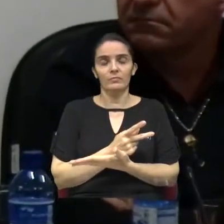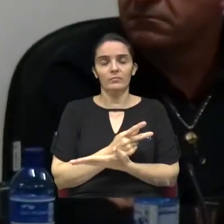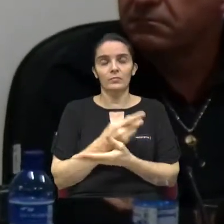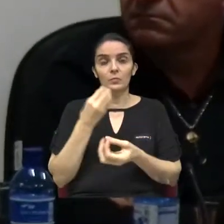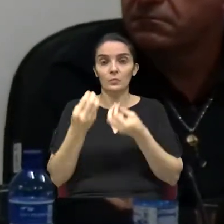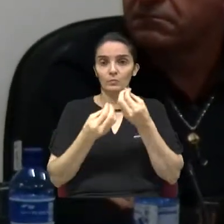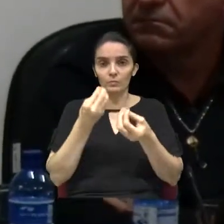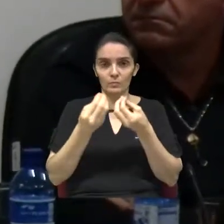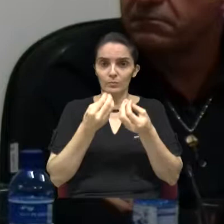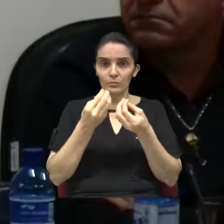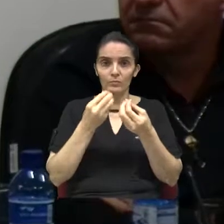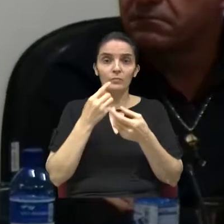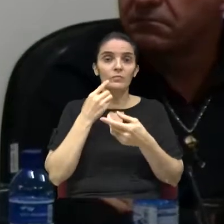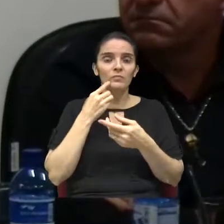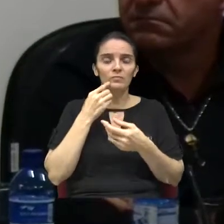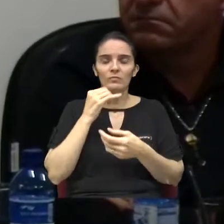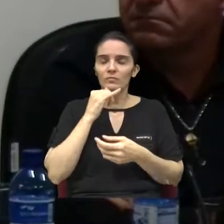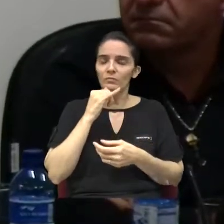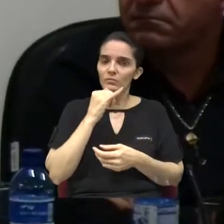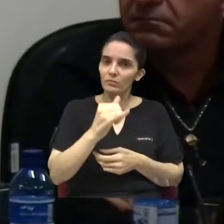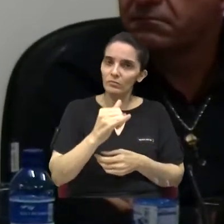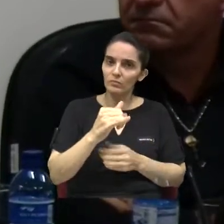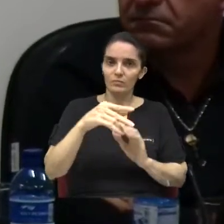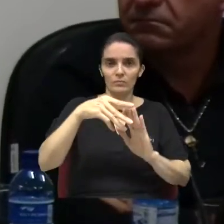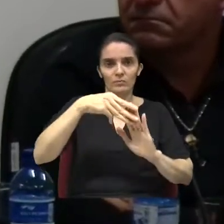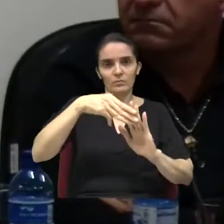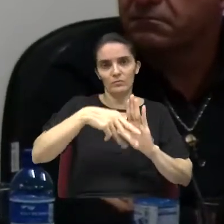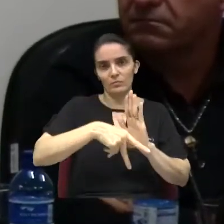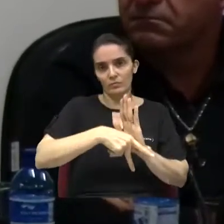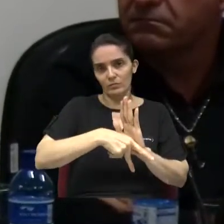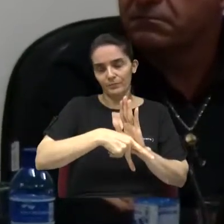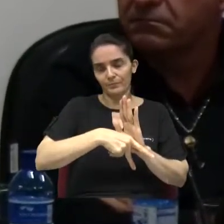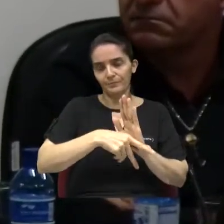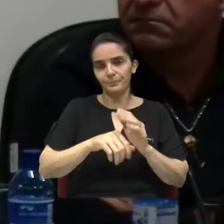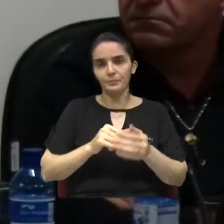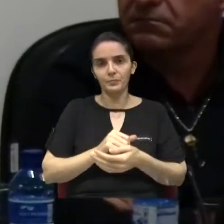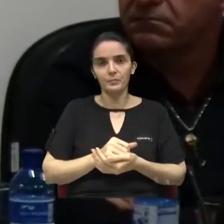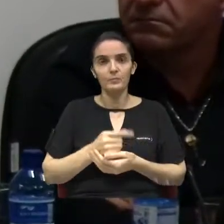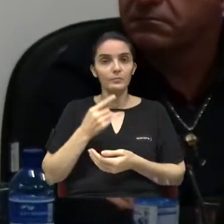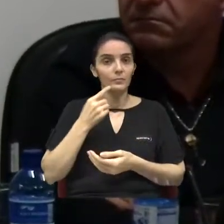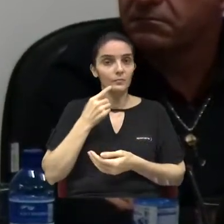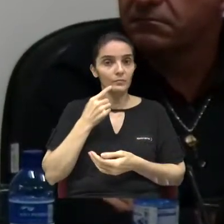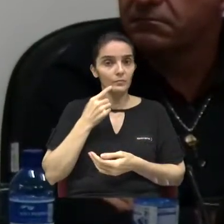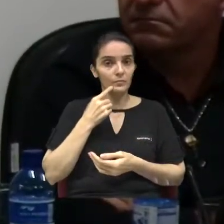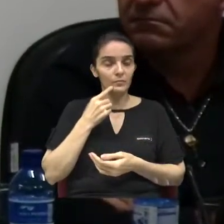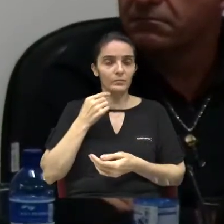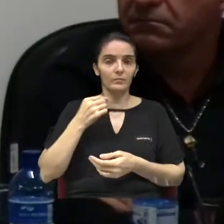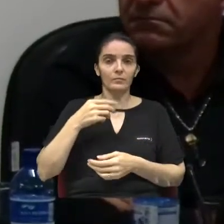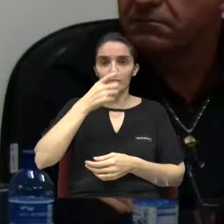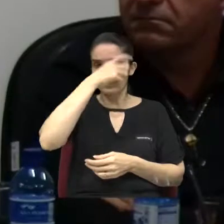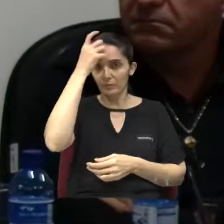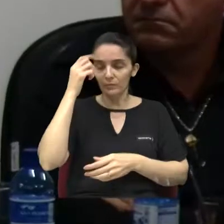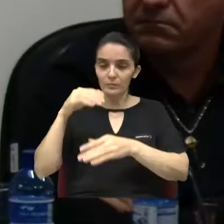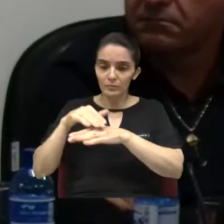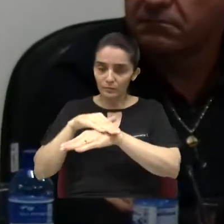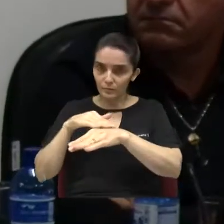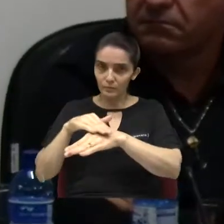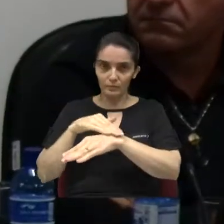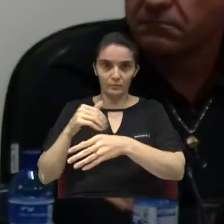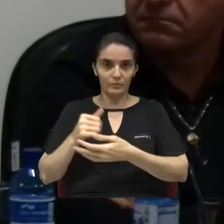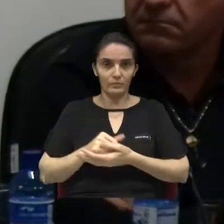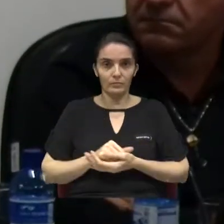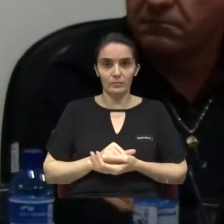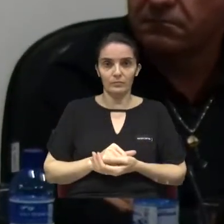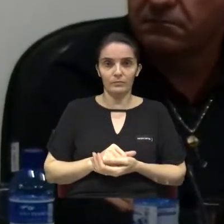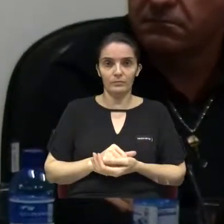na denúncia. E nós conversamos e discutimos ali, eu tenho certeza que não